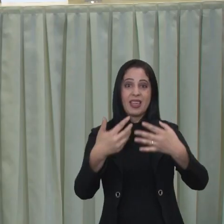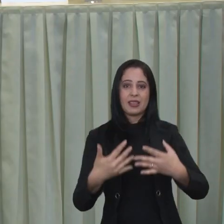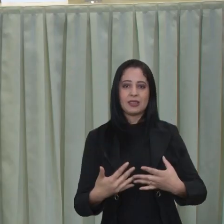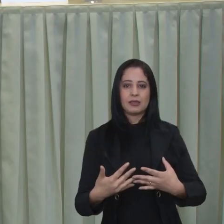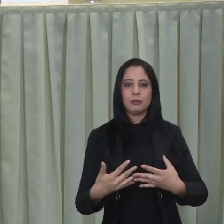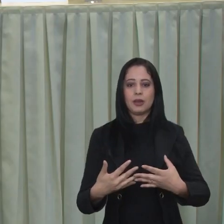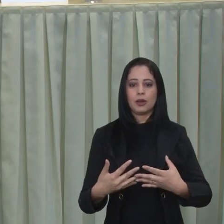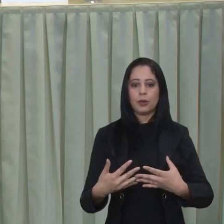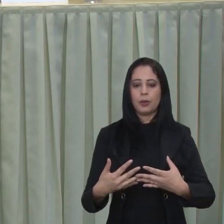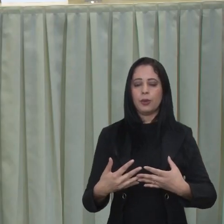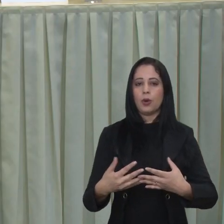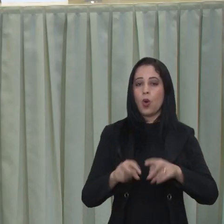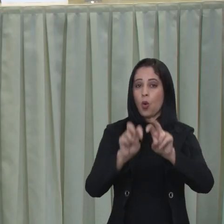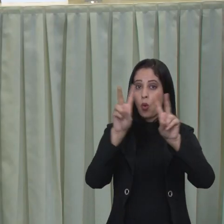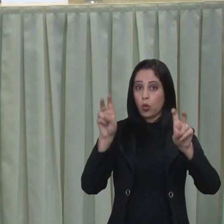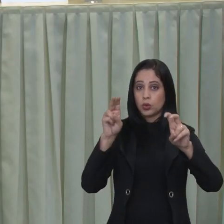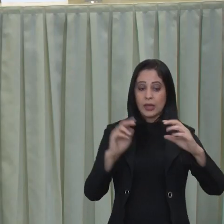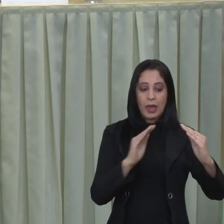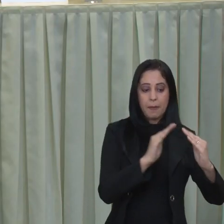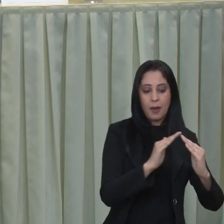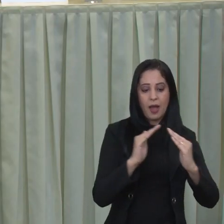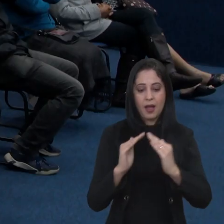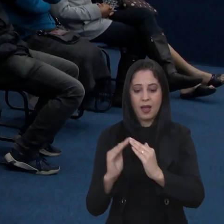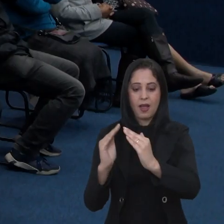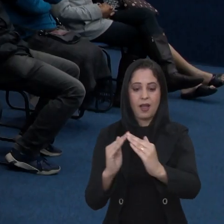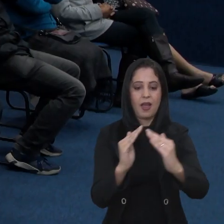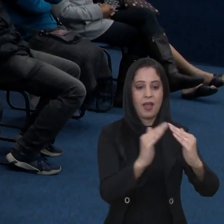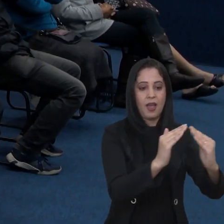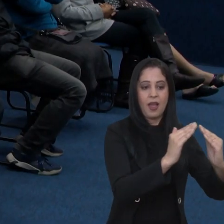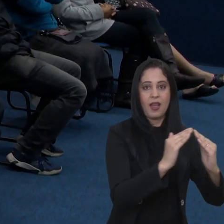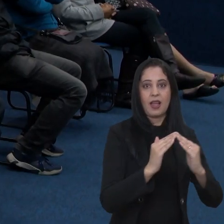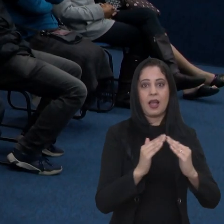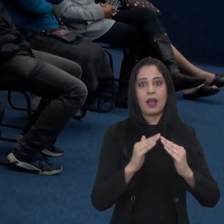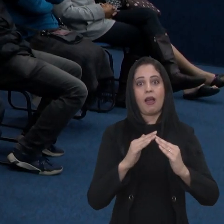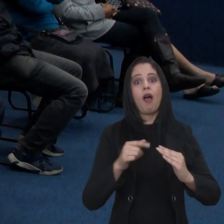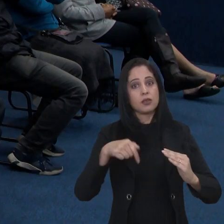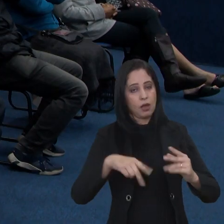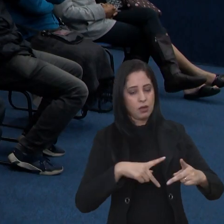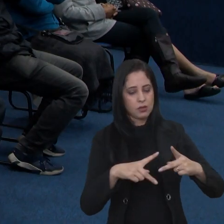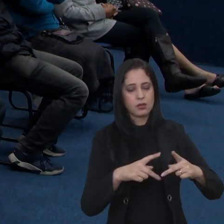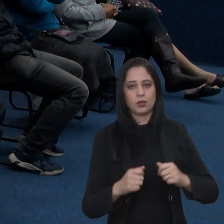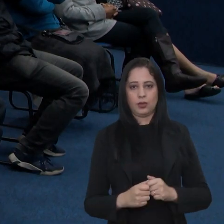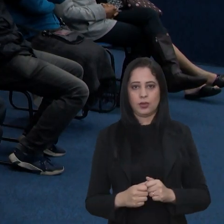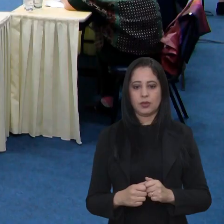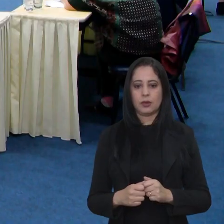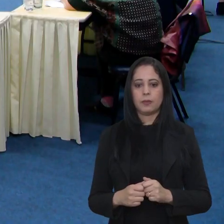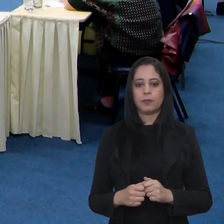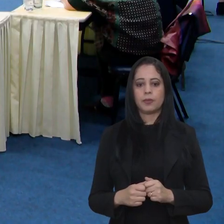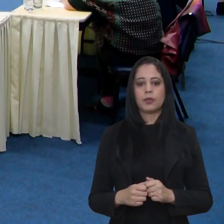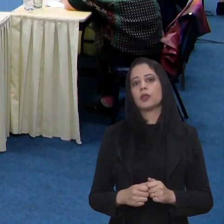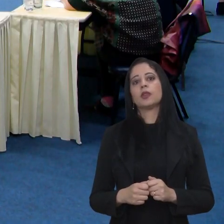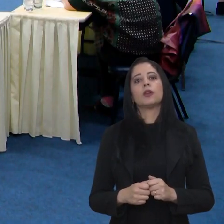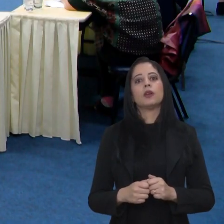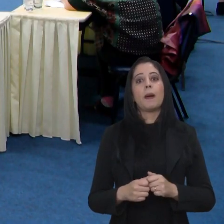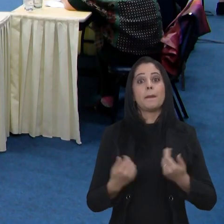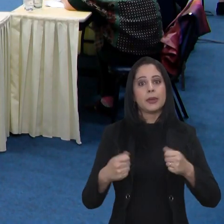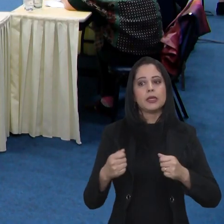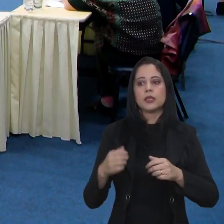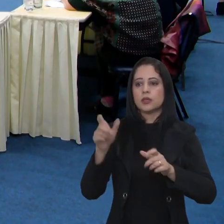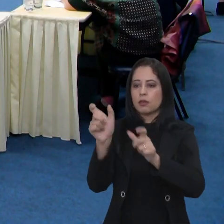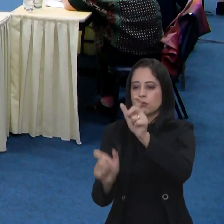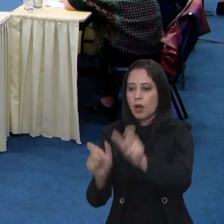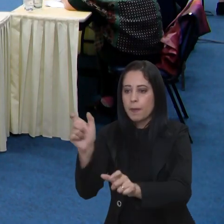sobre a política habitacional de São José e os problemas enfrentados pelas famílias que moram nesses núcleos. Para os parlamentares,